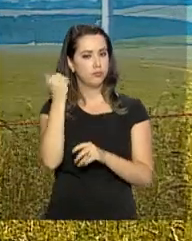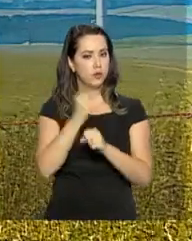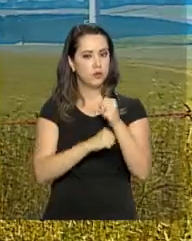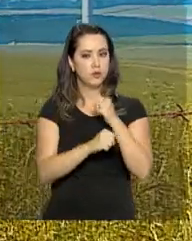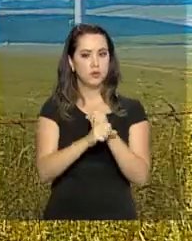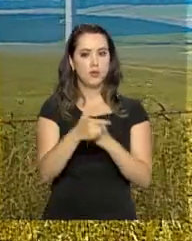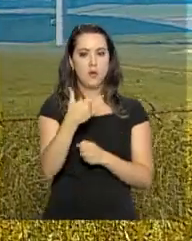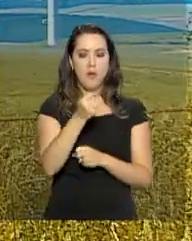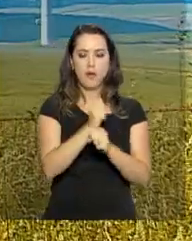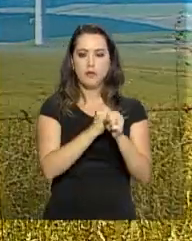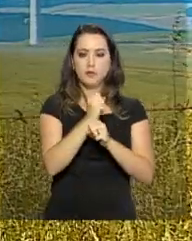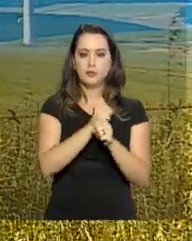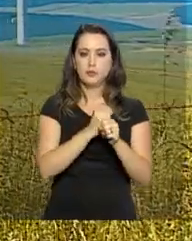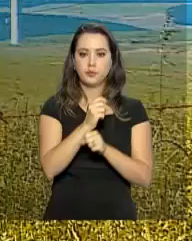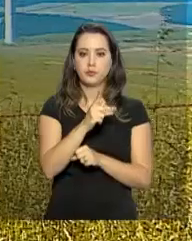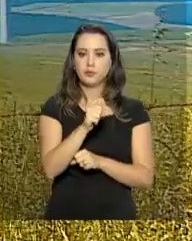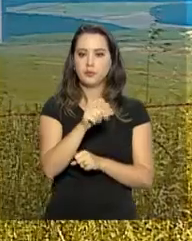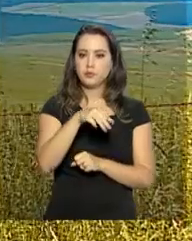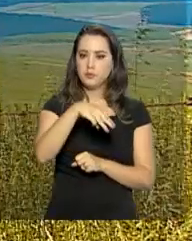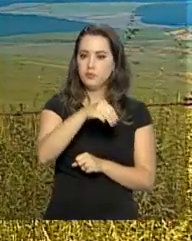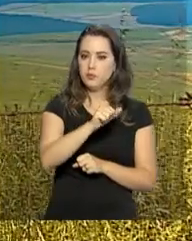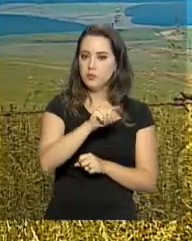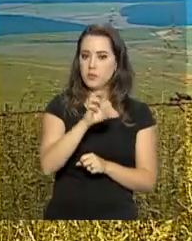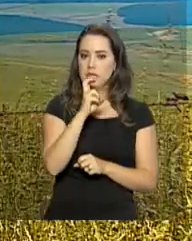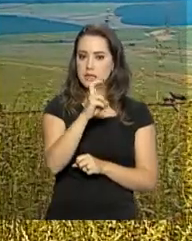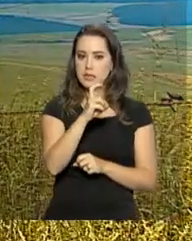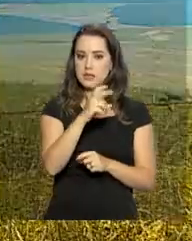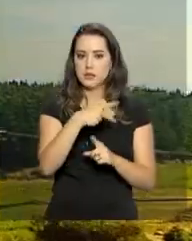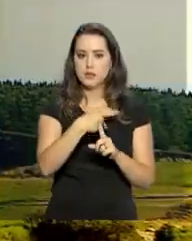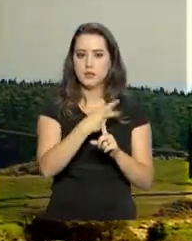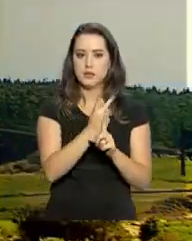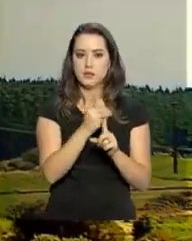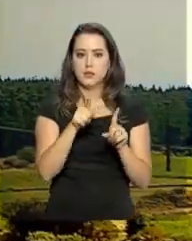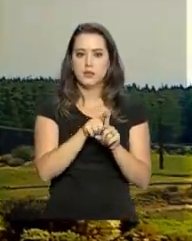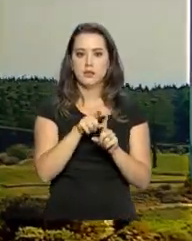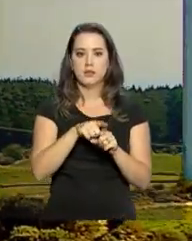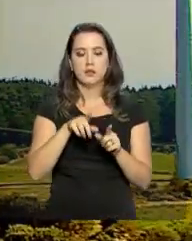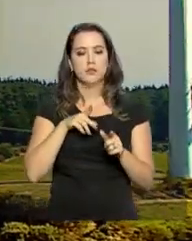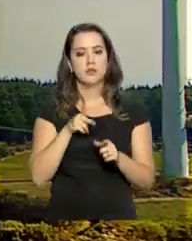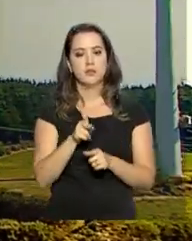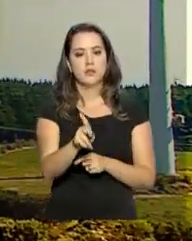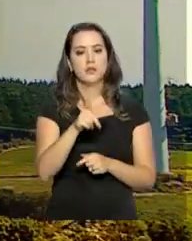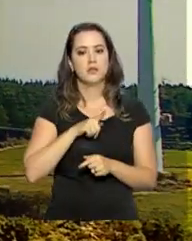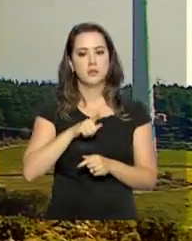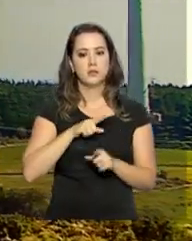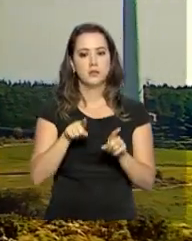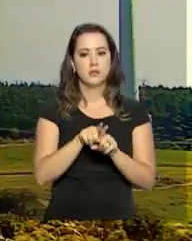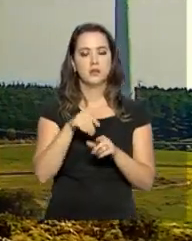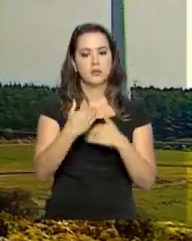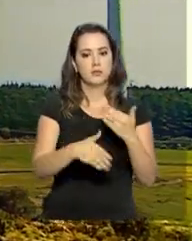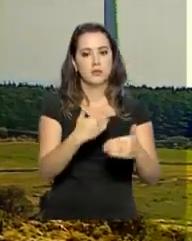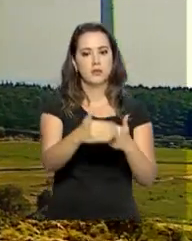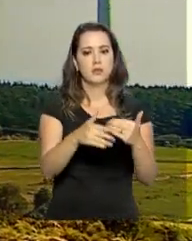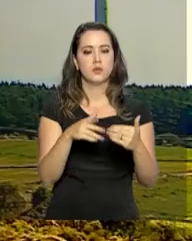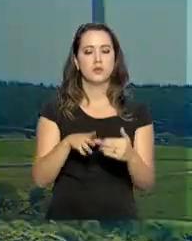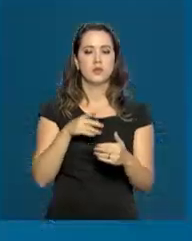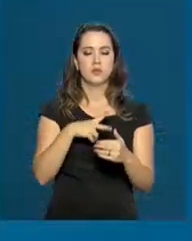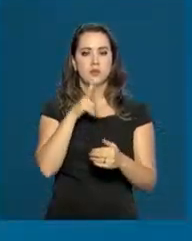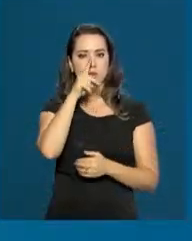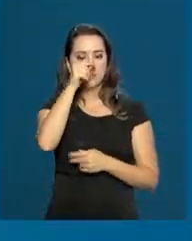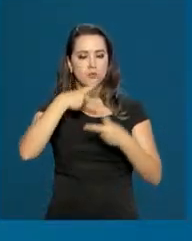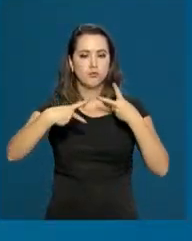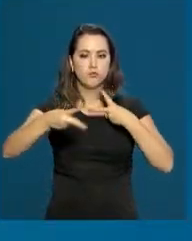do sul do brasil são cinco equipamentos que funcionam dia e noite movidos pela força do vento